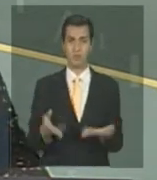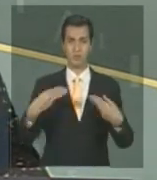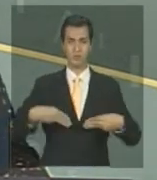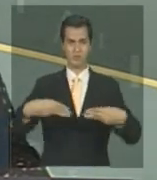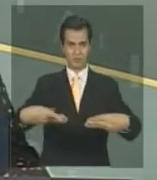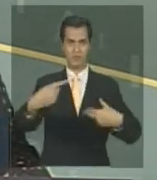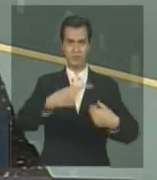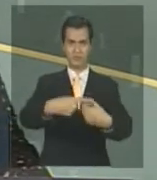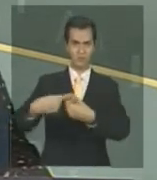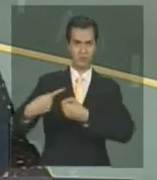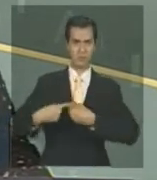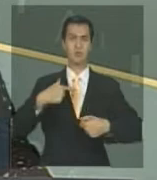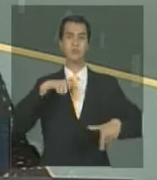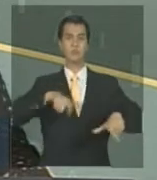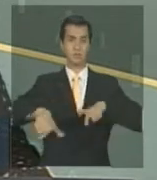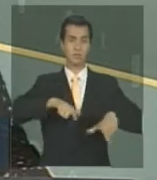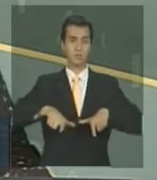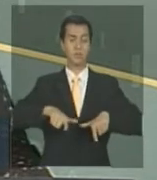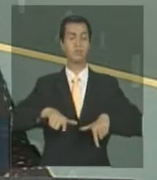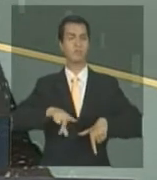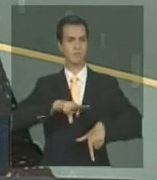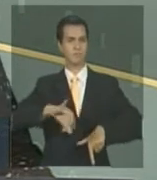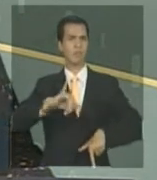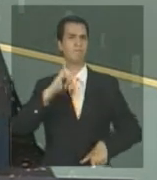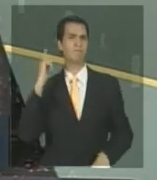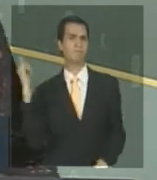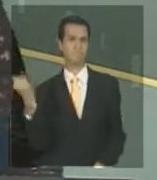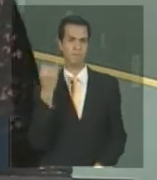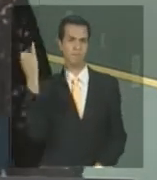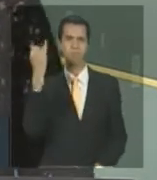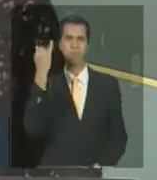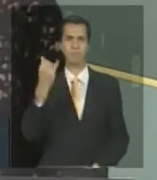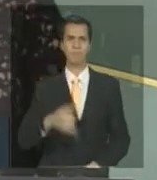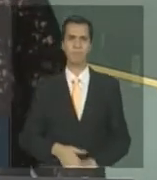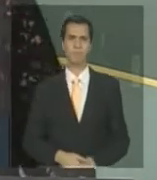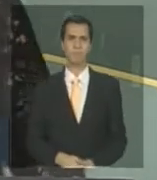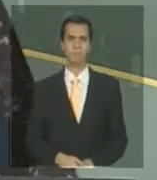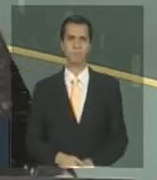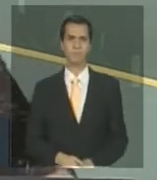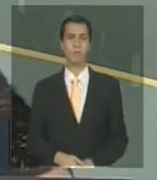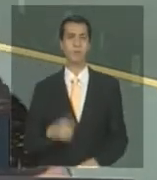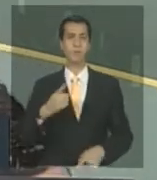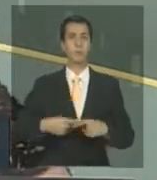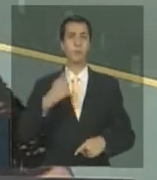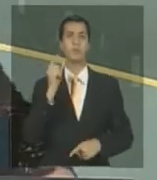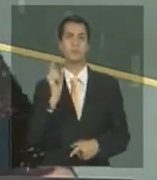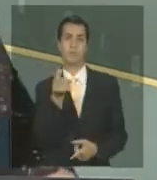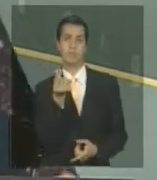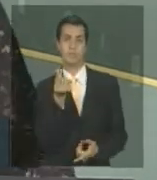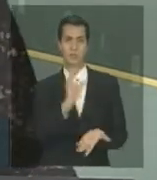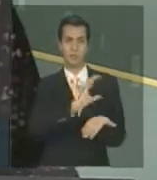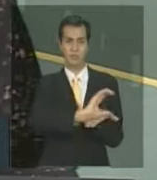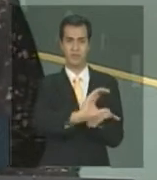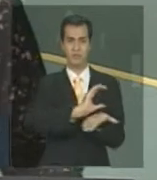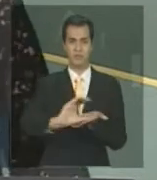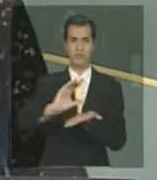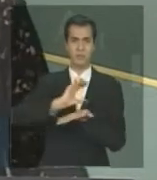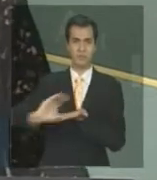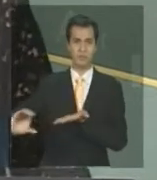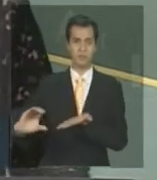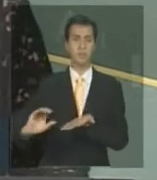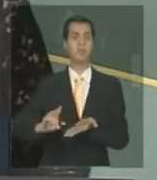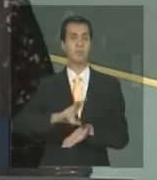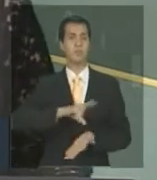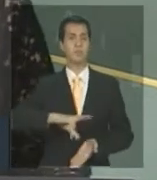das Cidades vai ser decisiva para que o investimento público seja, junto